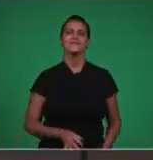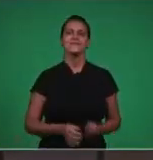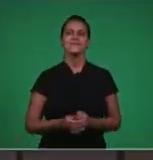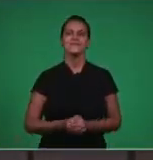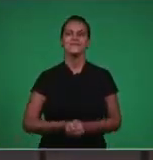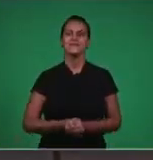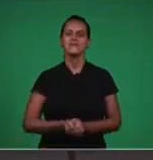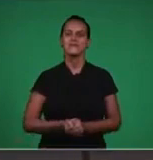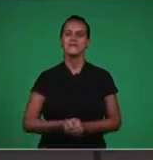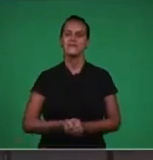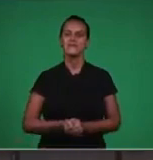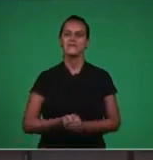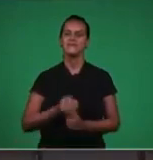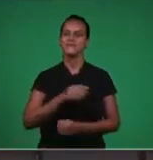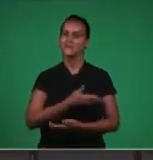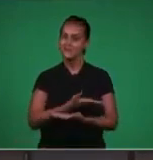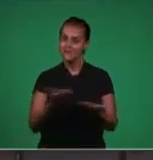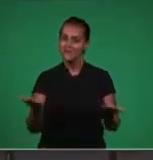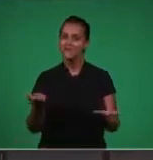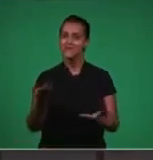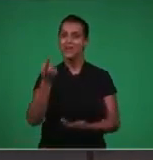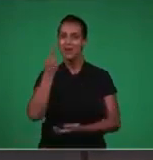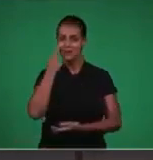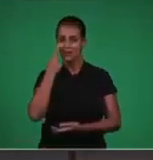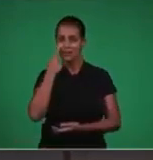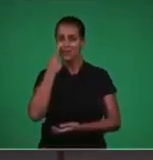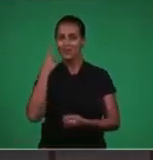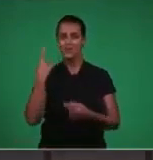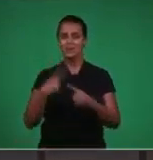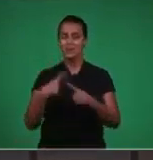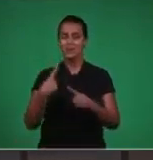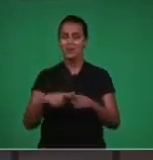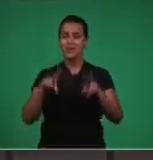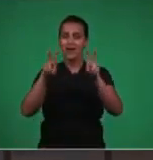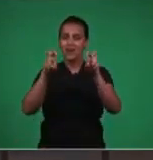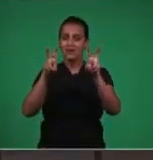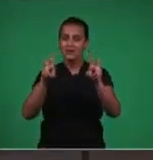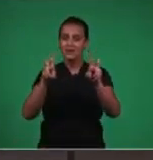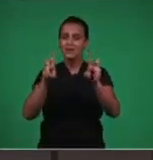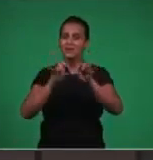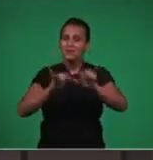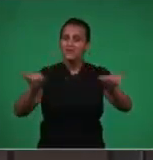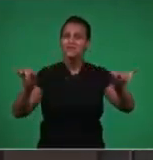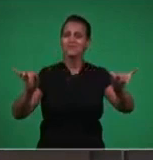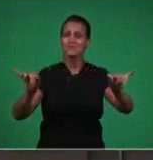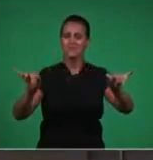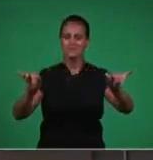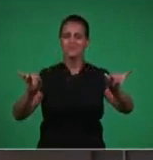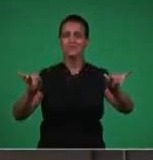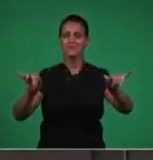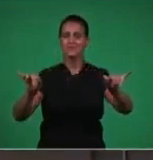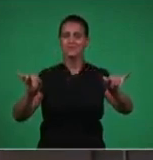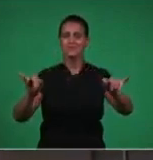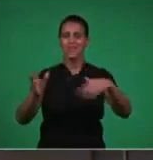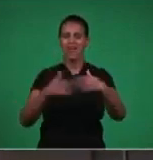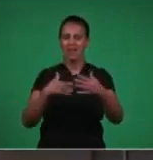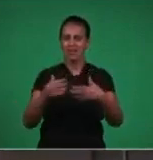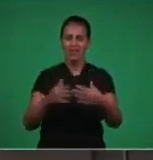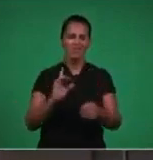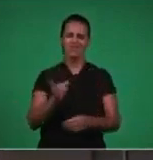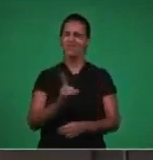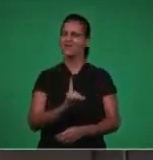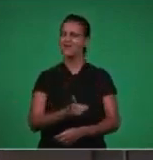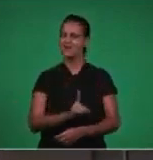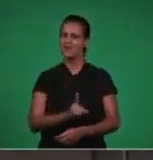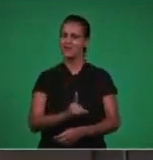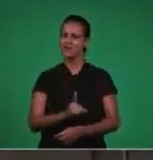nascer. Os irmãos estão vendo por que nós estamos trazendo esses assuntos. Não são assuntos que estão vindo aleatoriamente. Nós não estamos